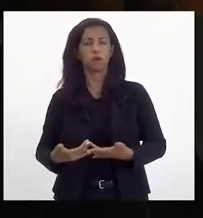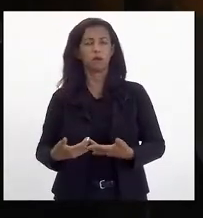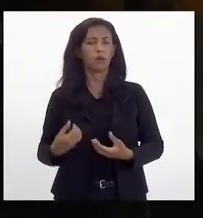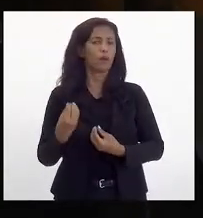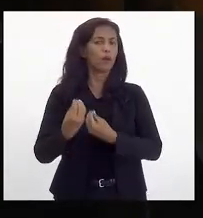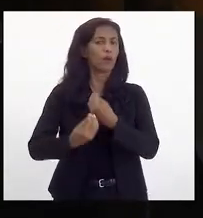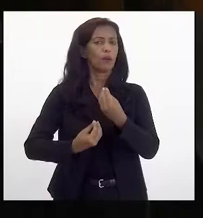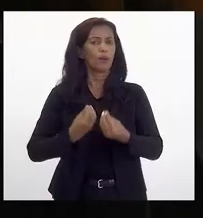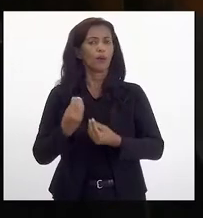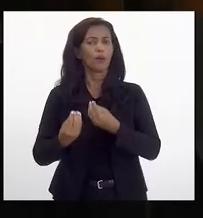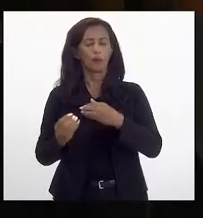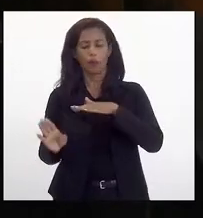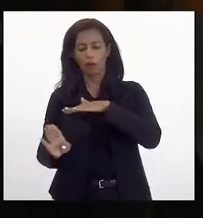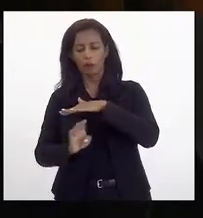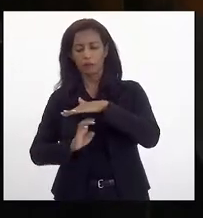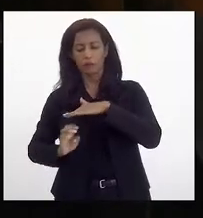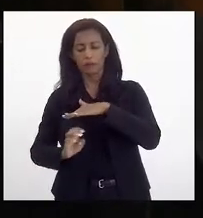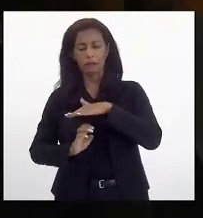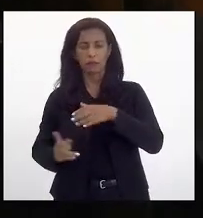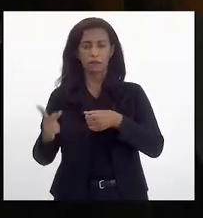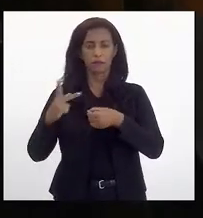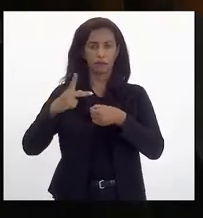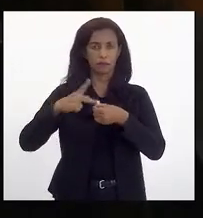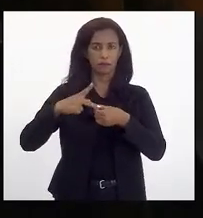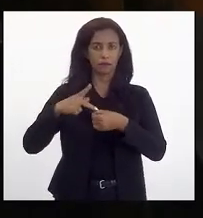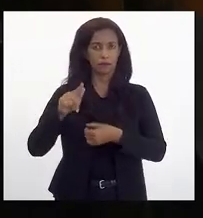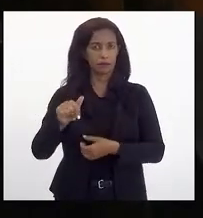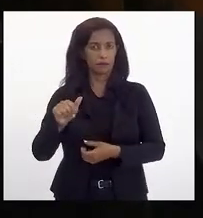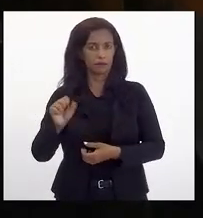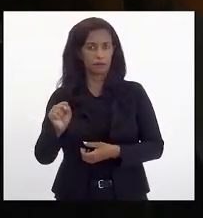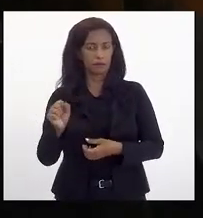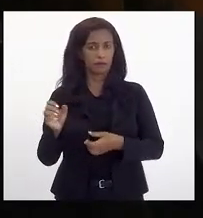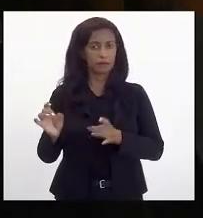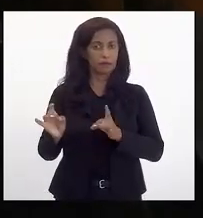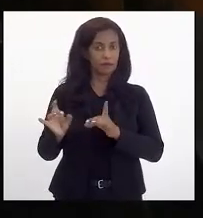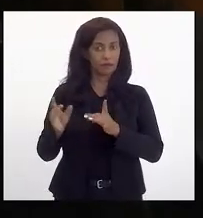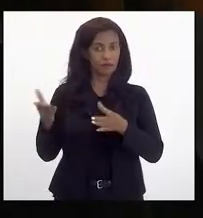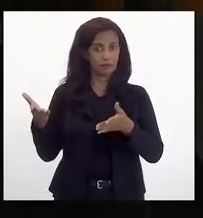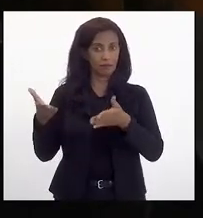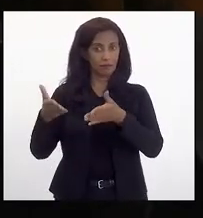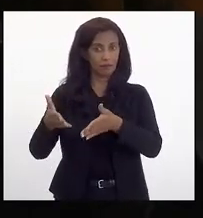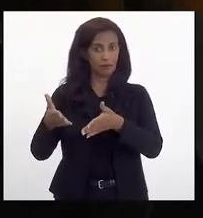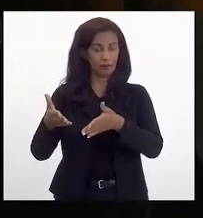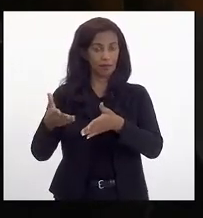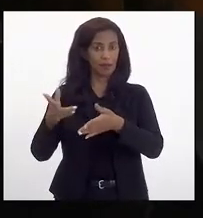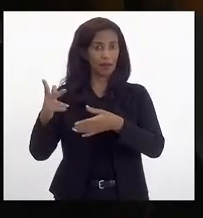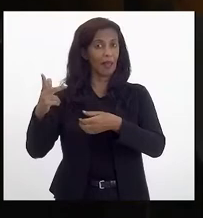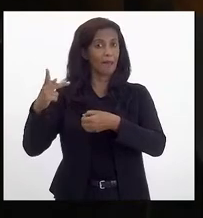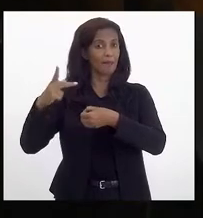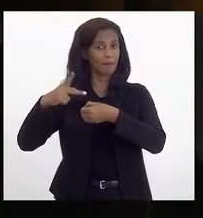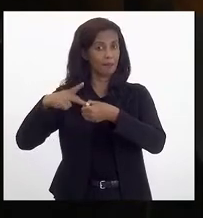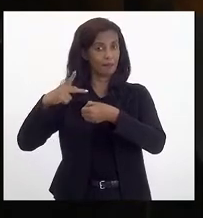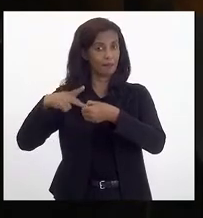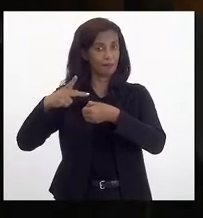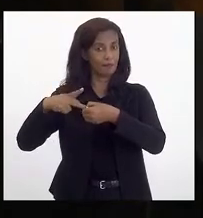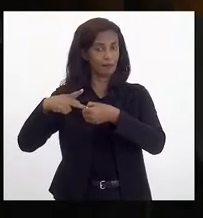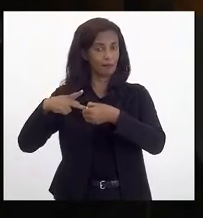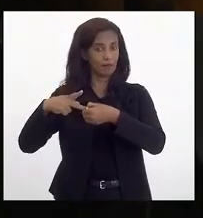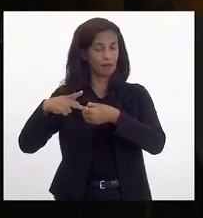como as concessionárias de petróleo e gás, em especial a Petrobras, não